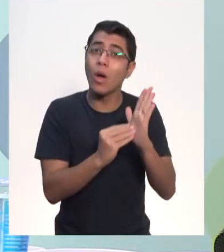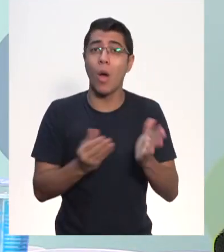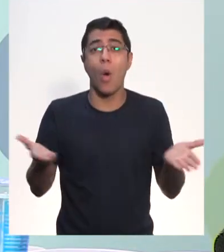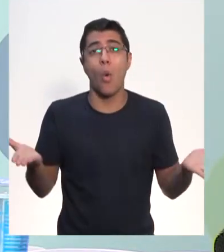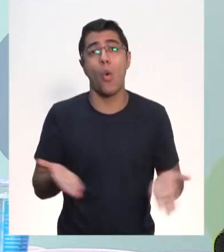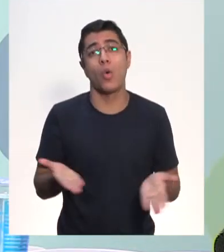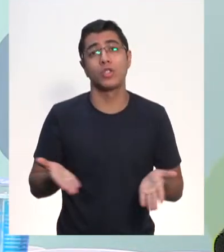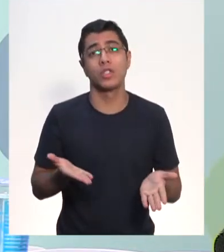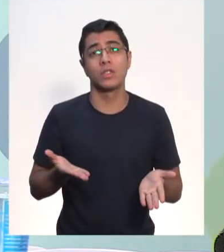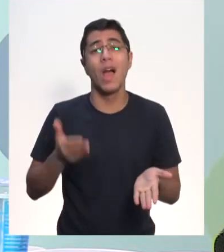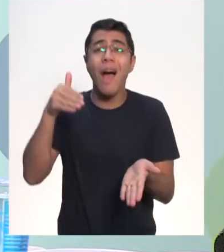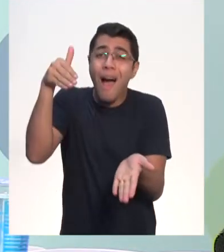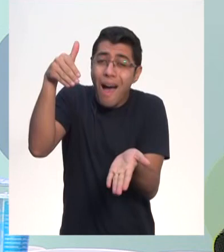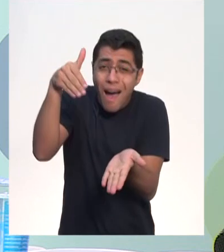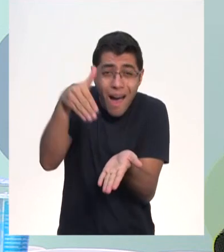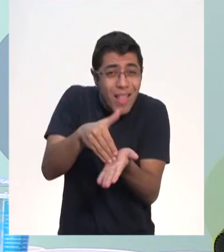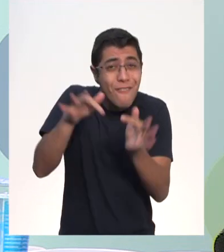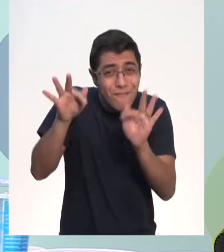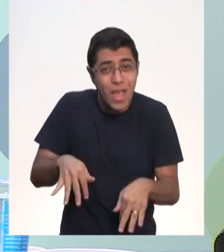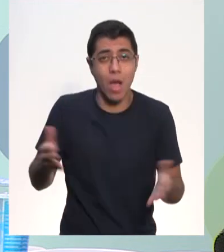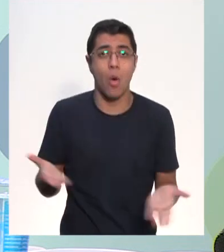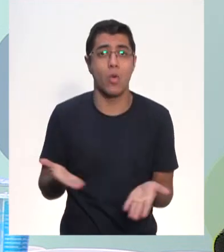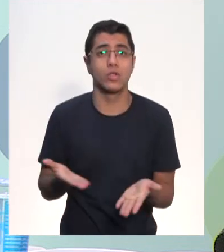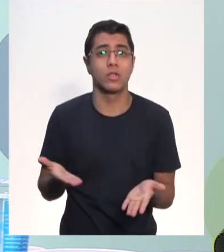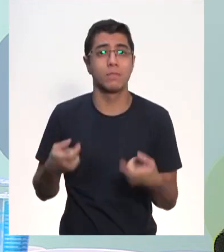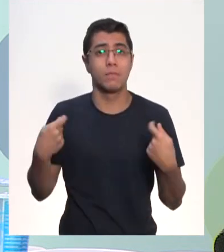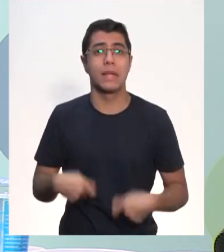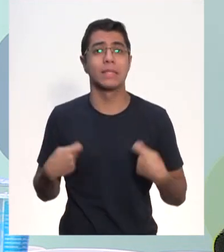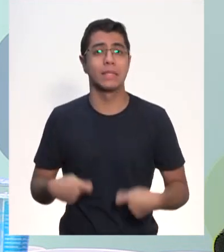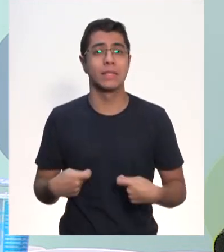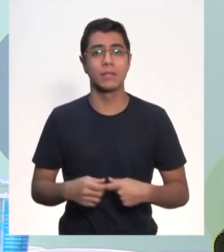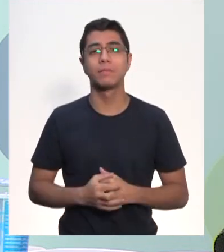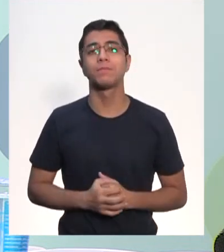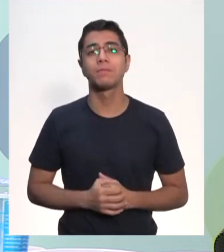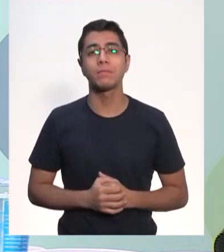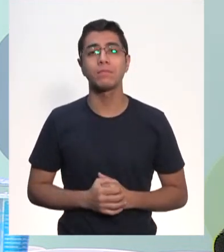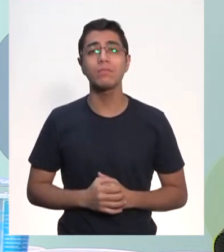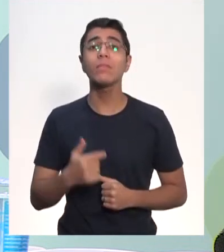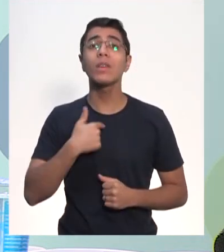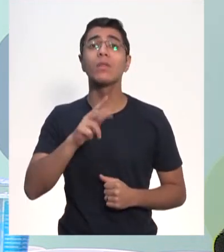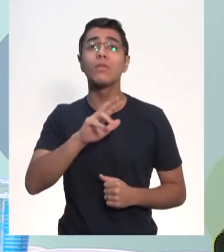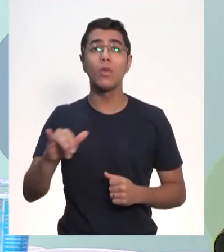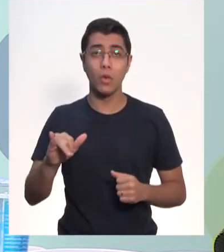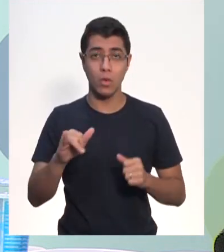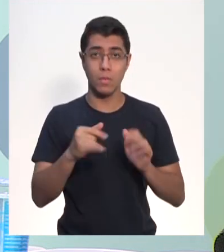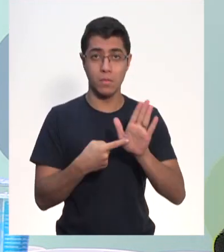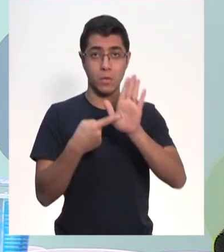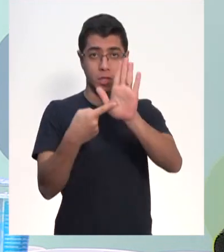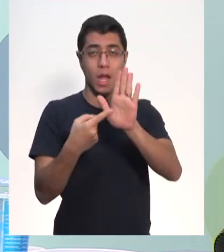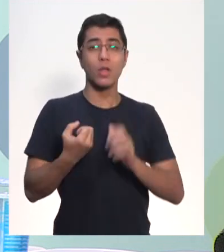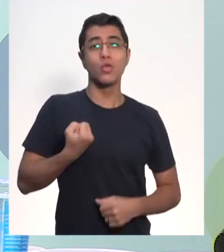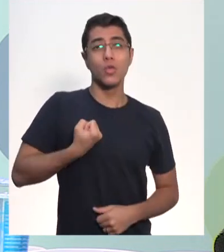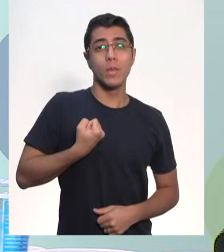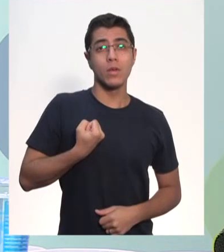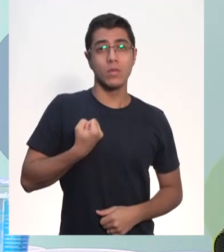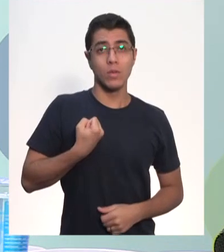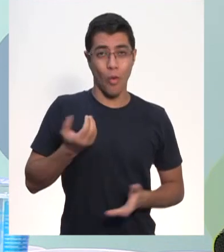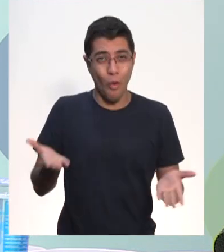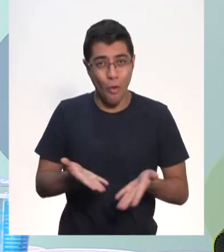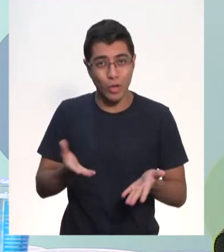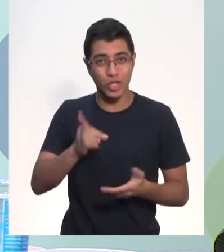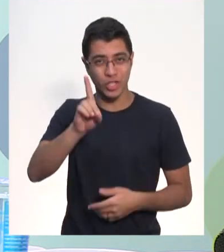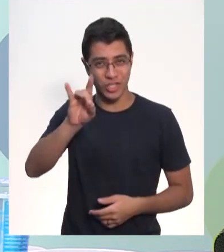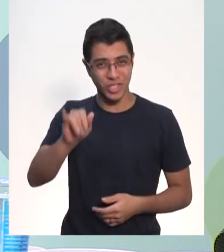para vocês, antes de ir para uma tela de apresentação, os números do dia. Nós já temos, em relação ao questionário do